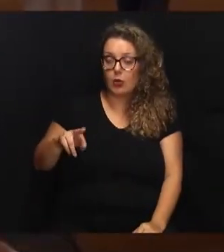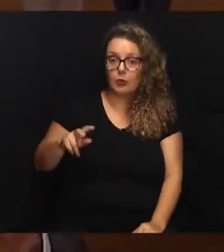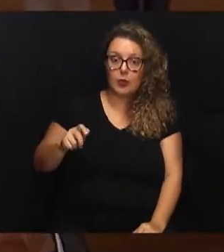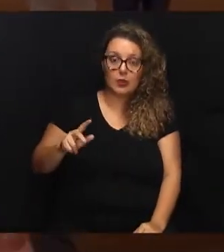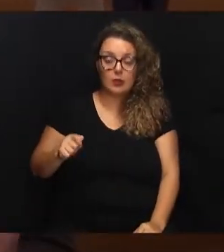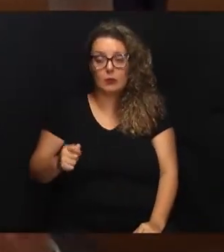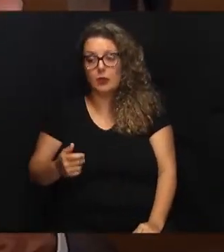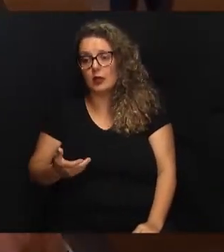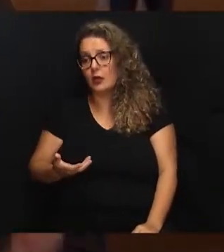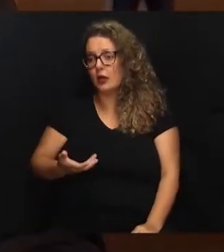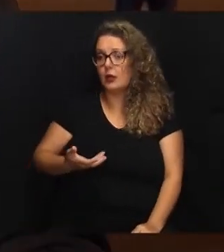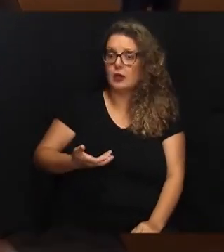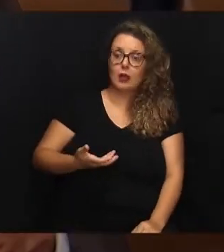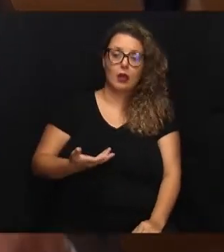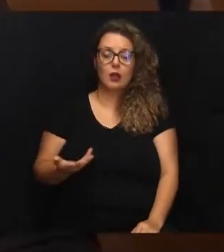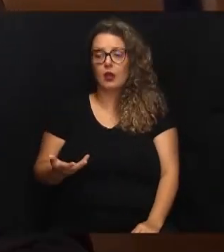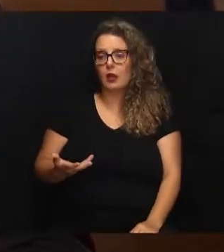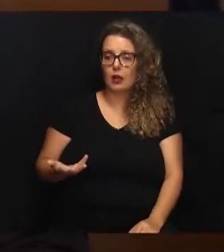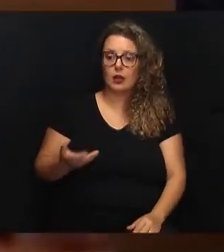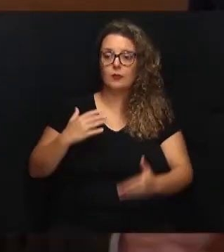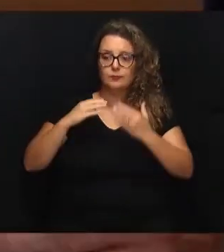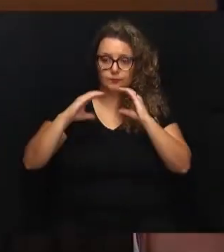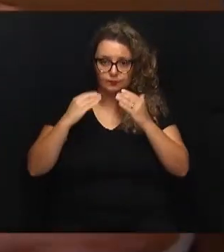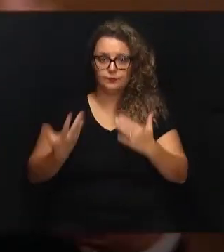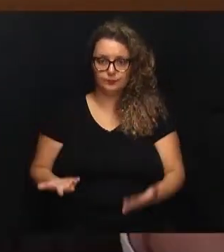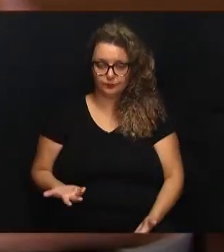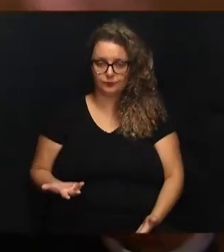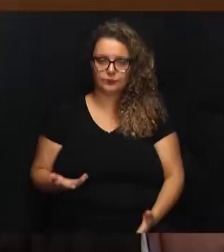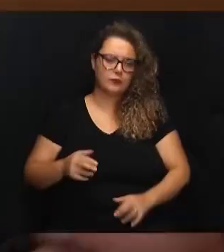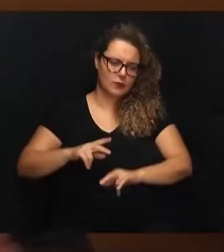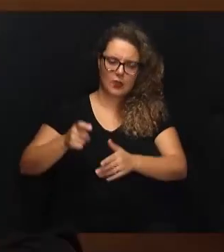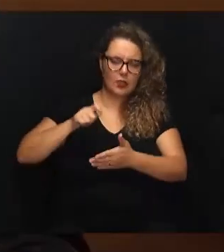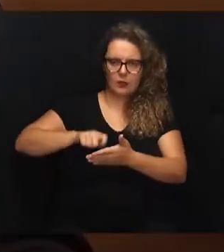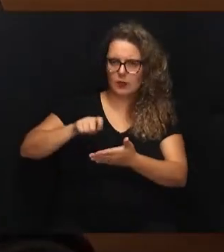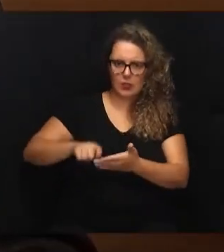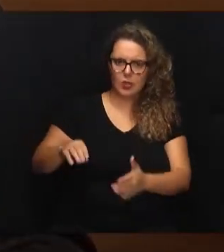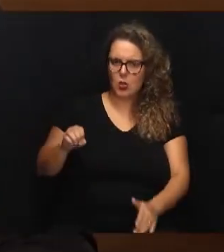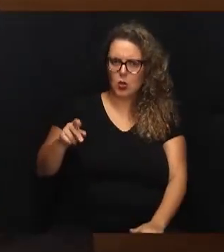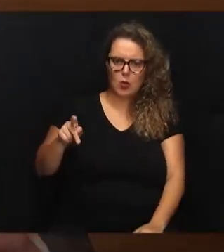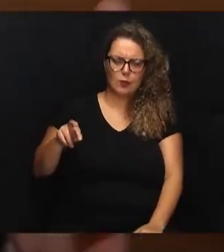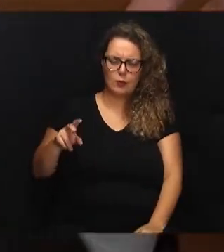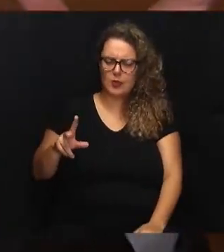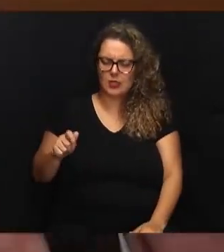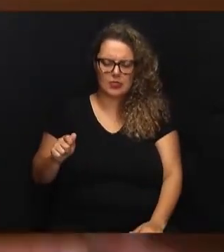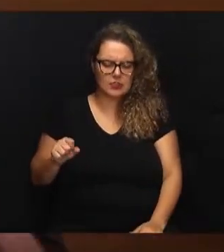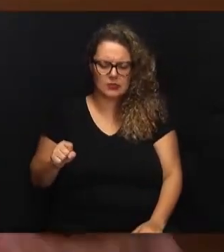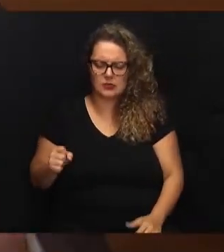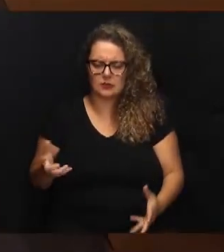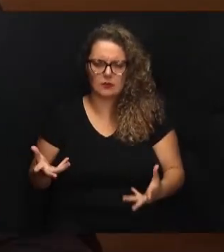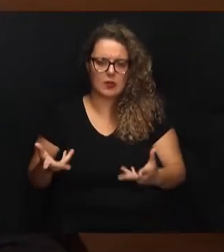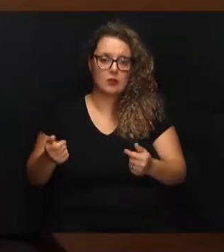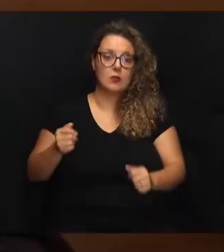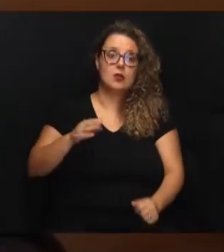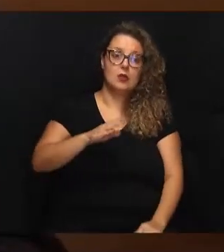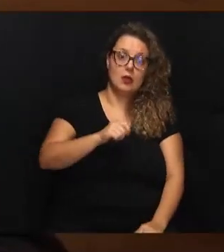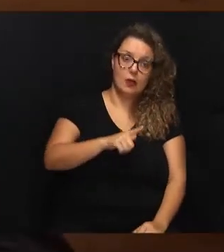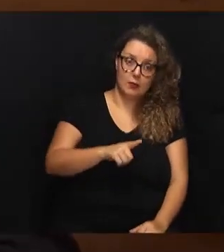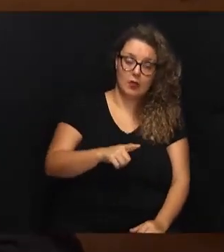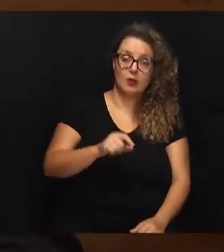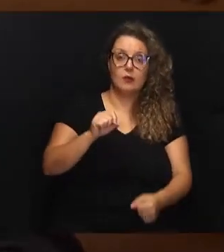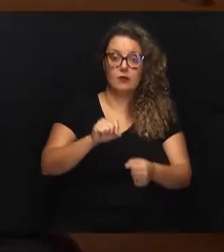Então nós temos muitos compositores italianos que fizeram óperas maravilhosas e a ABAL vai recriar